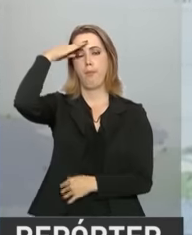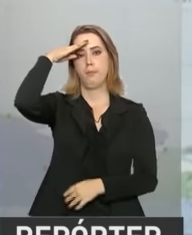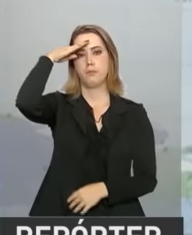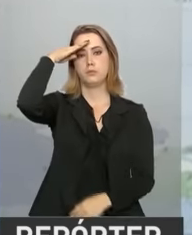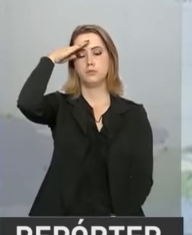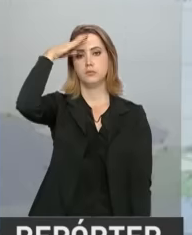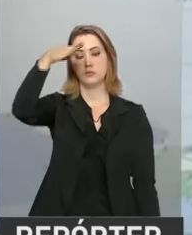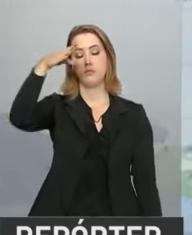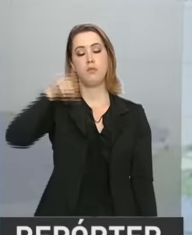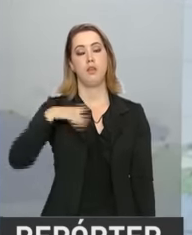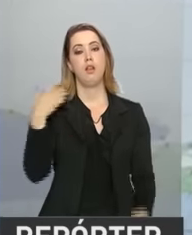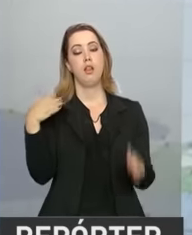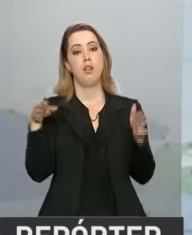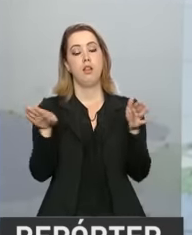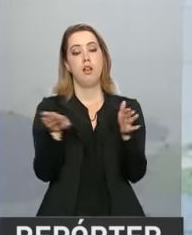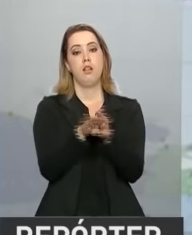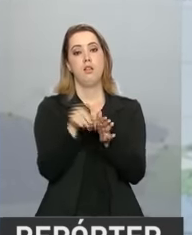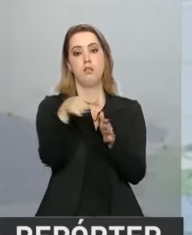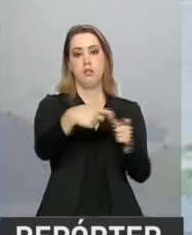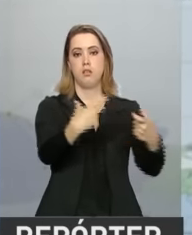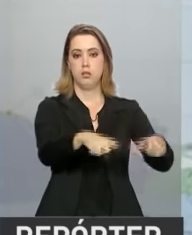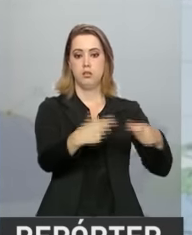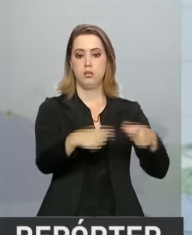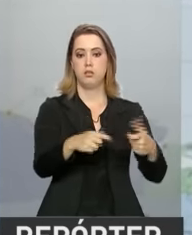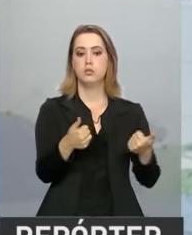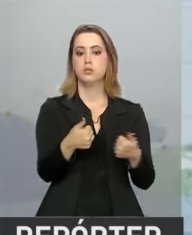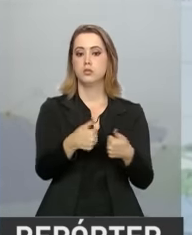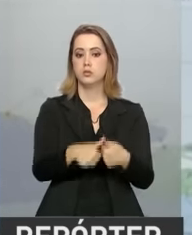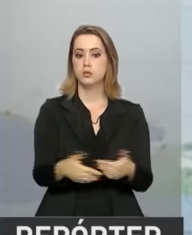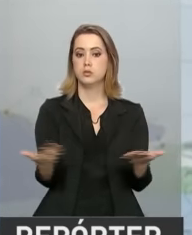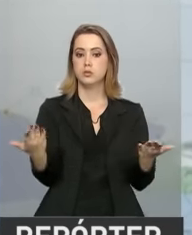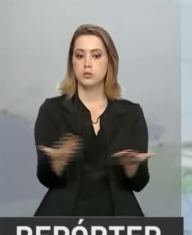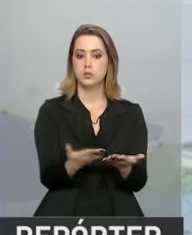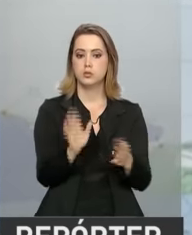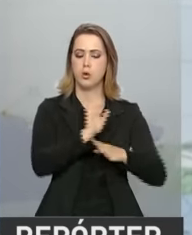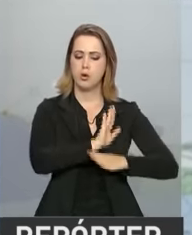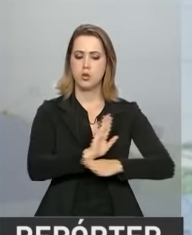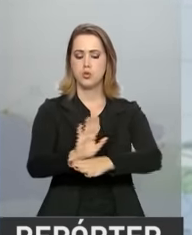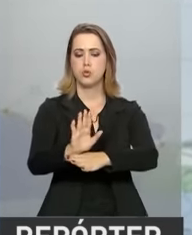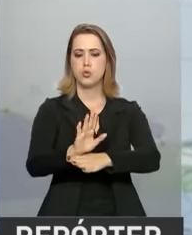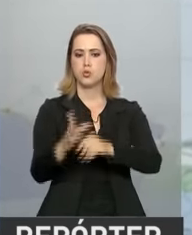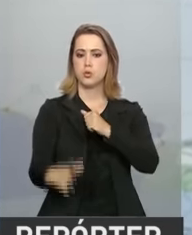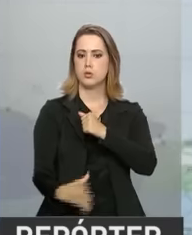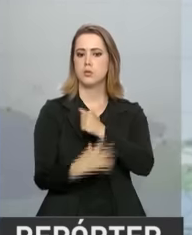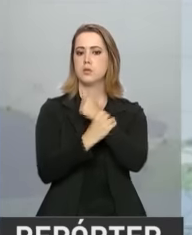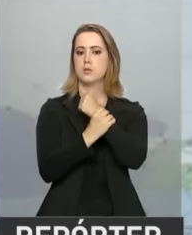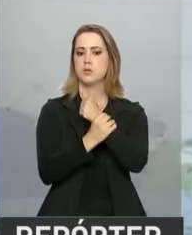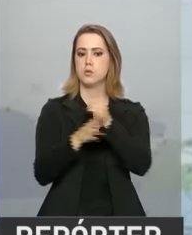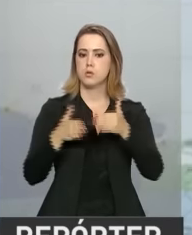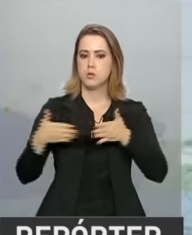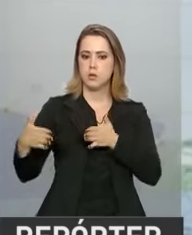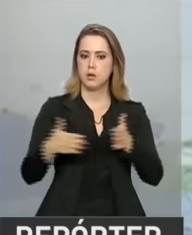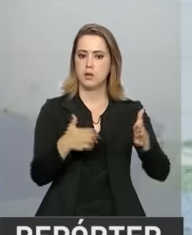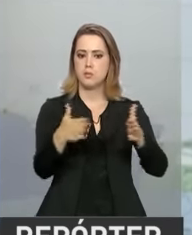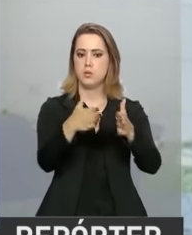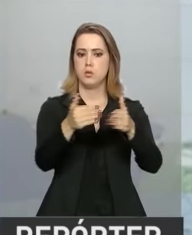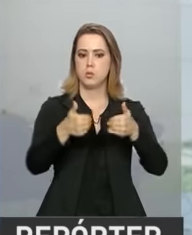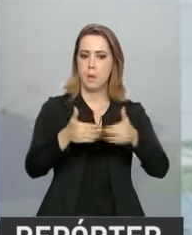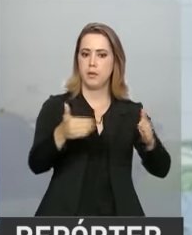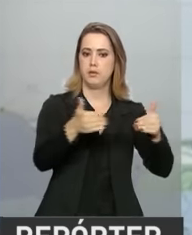brasileiras até a região e estamos realizando a escolta, abrindo estradas